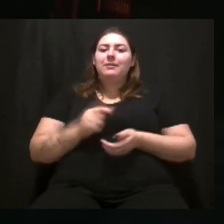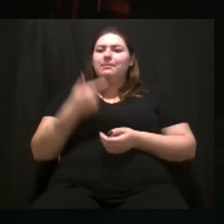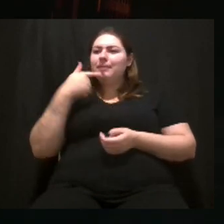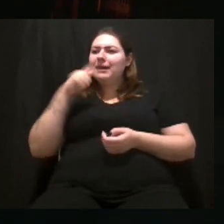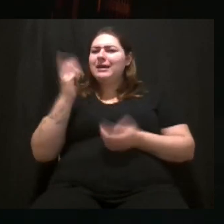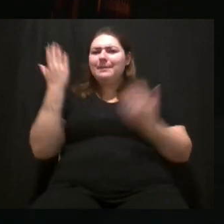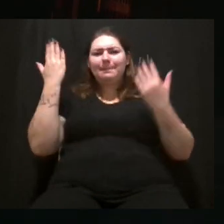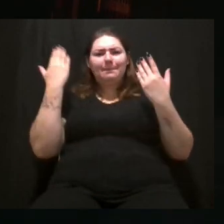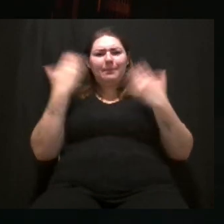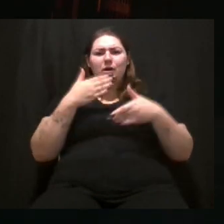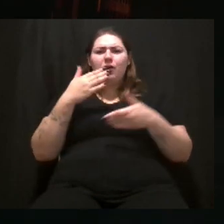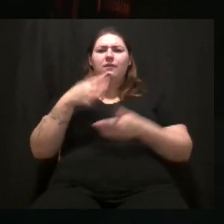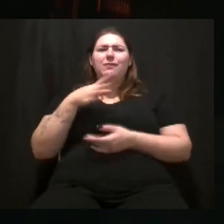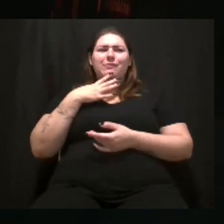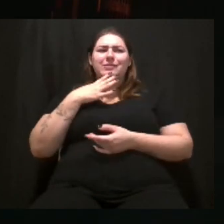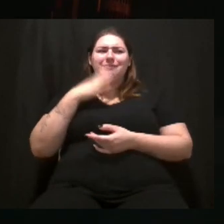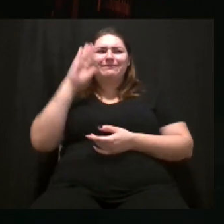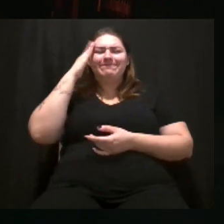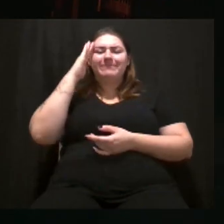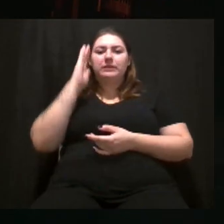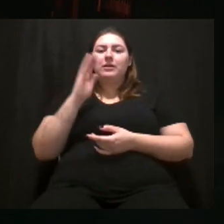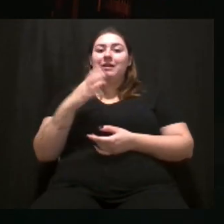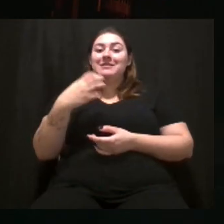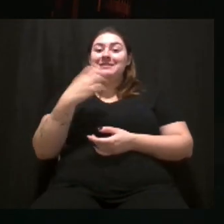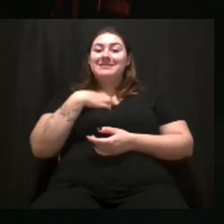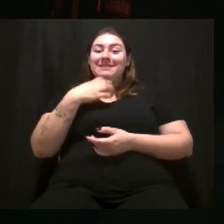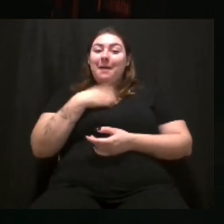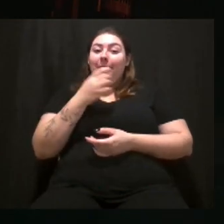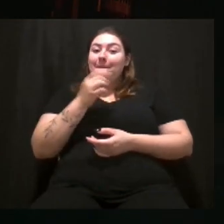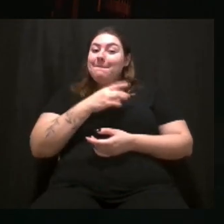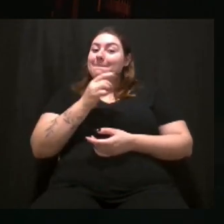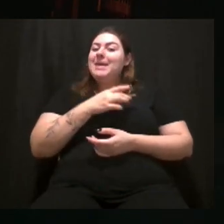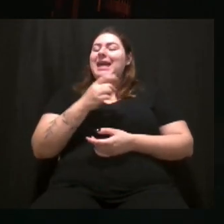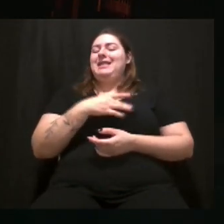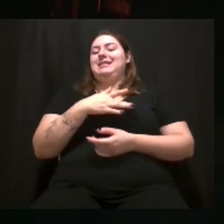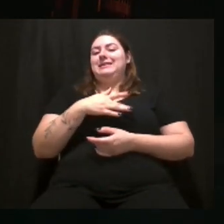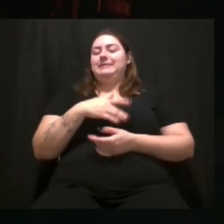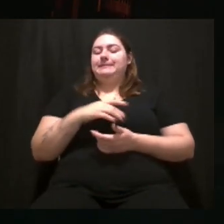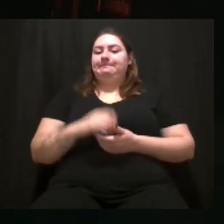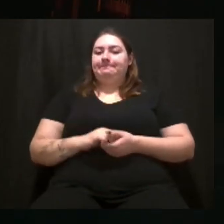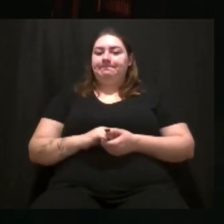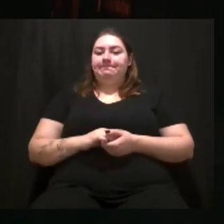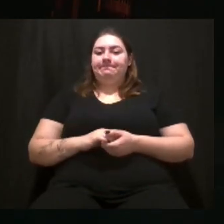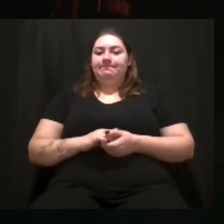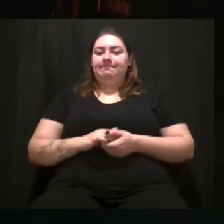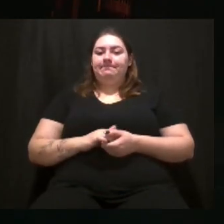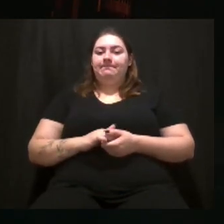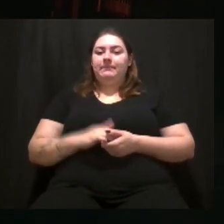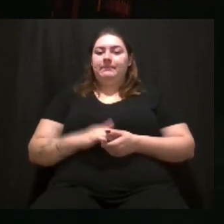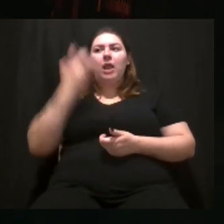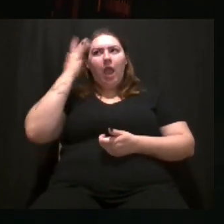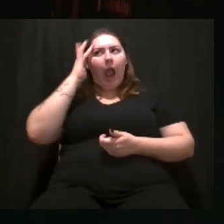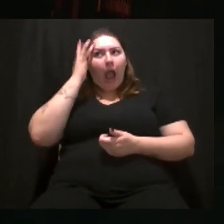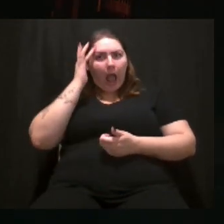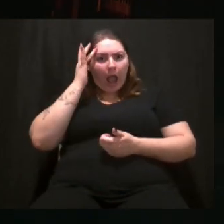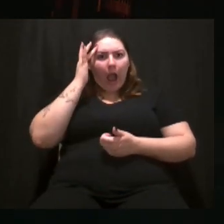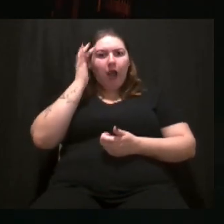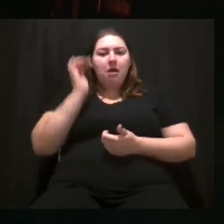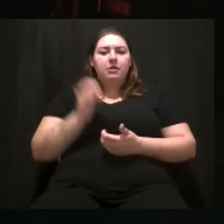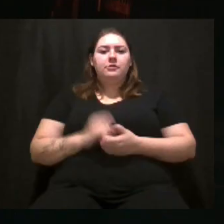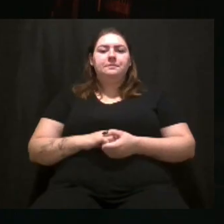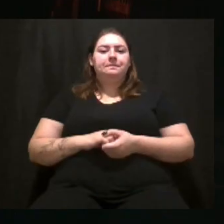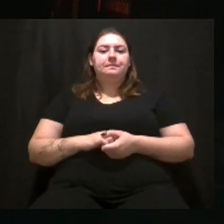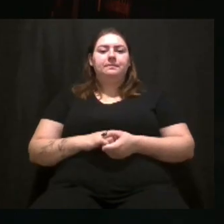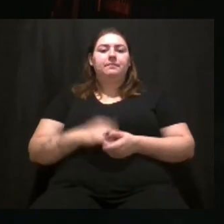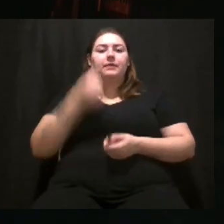os conhecimentos, e eu fiquei com muito medo disso. Eu acho que isso é um ponto que os pais, eles devem